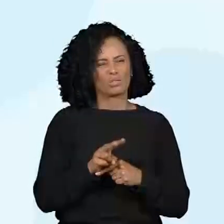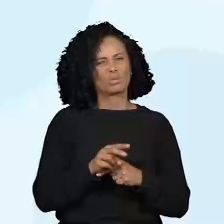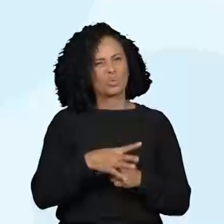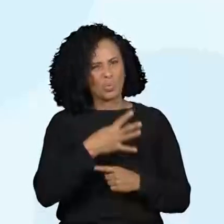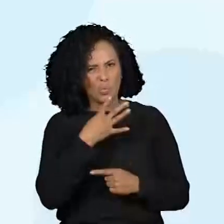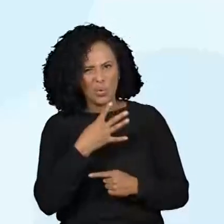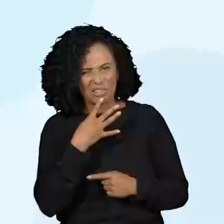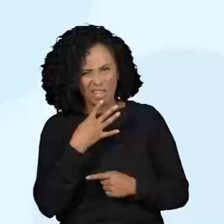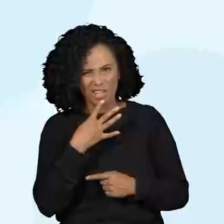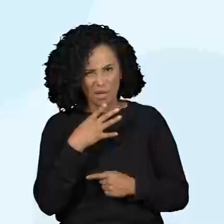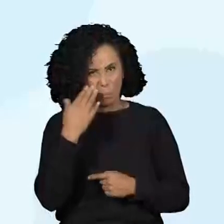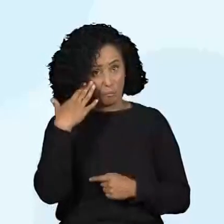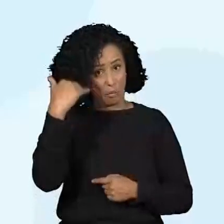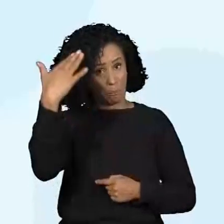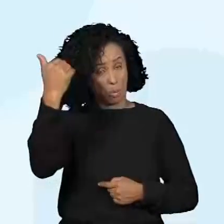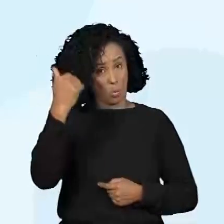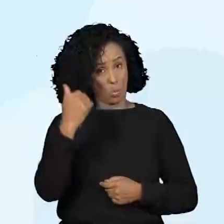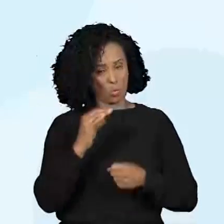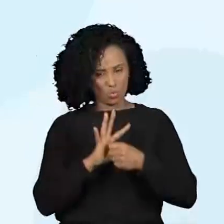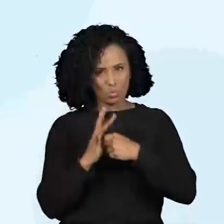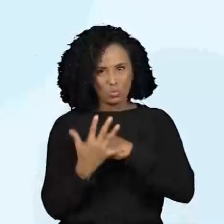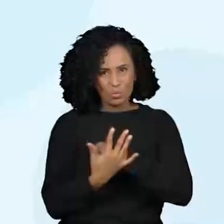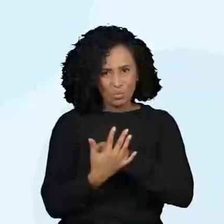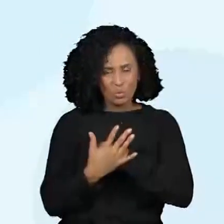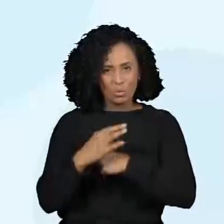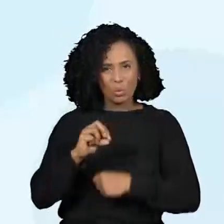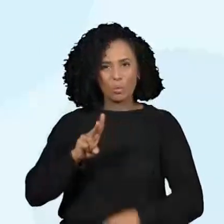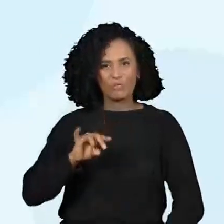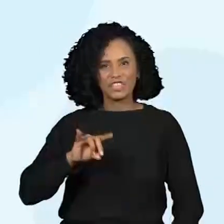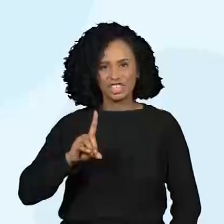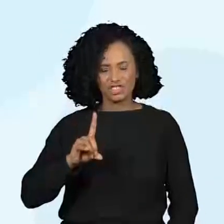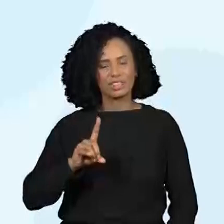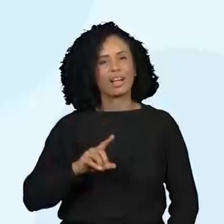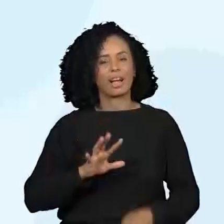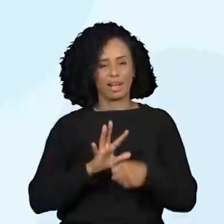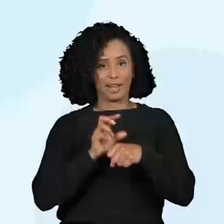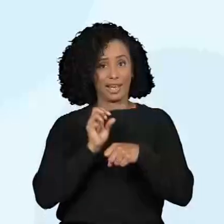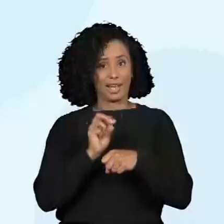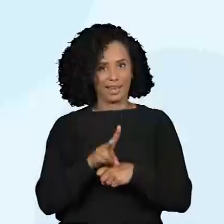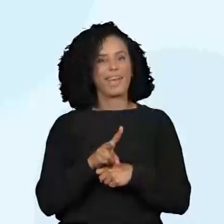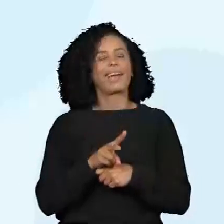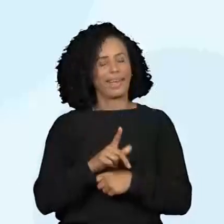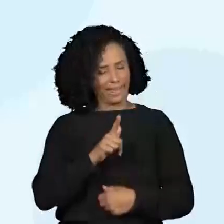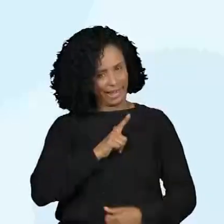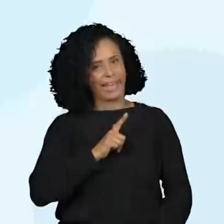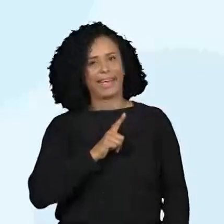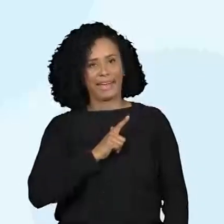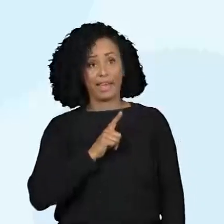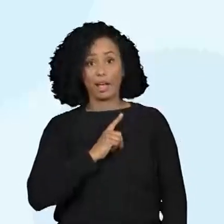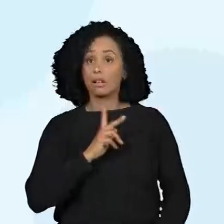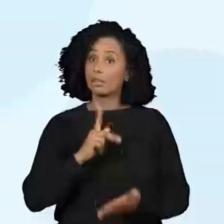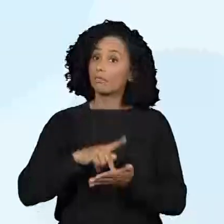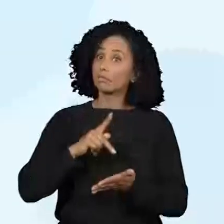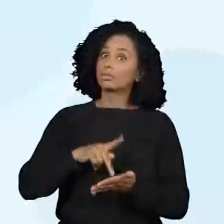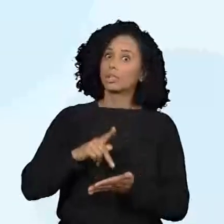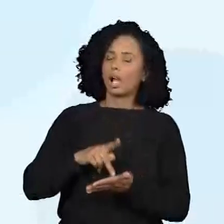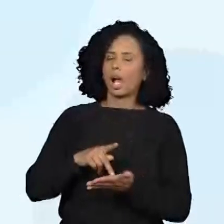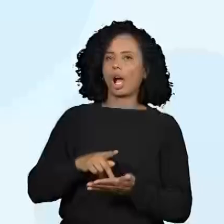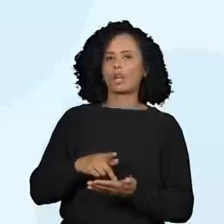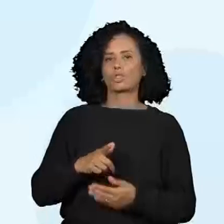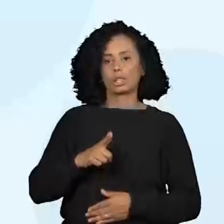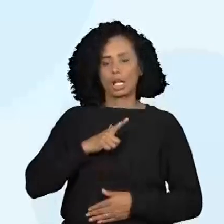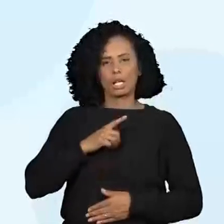que a gente sabia que o Covid, né, é um vírus, né? É isso mesmo, né, que é causado aí, como você já falou,